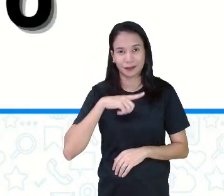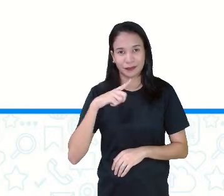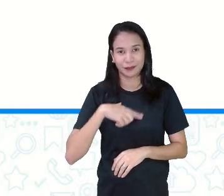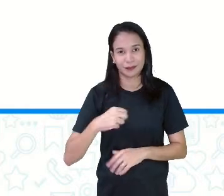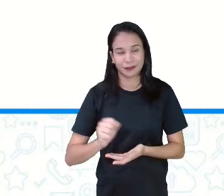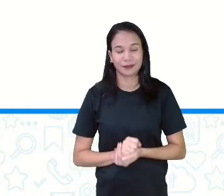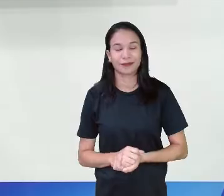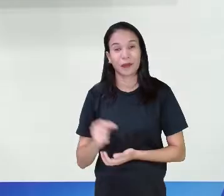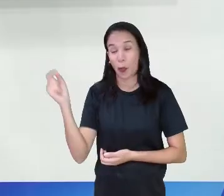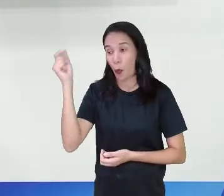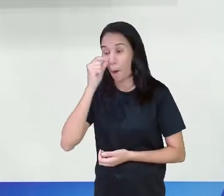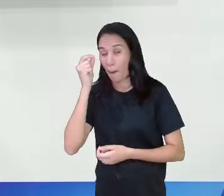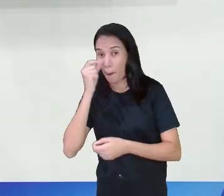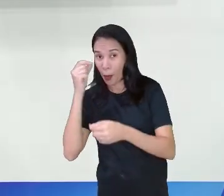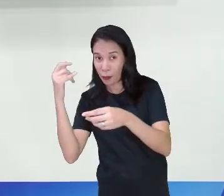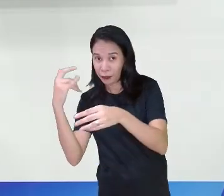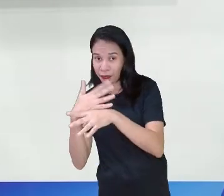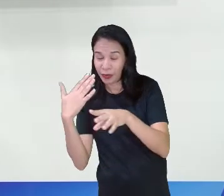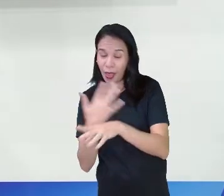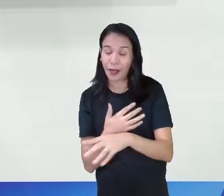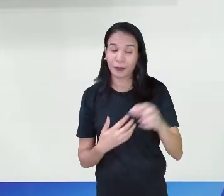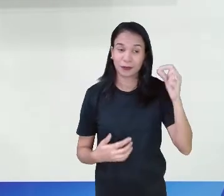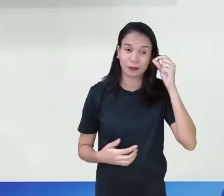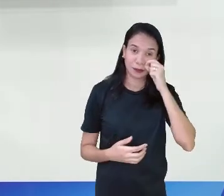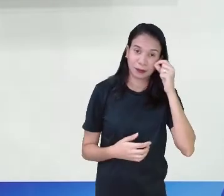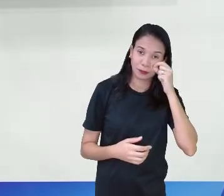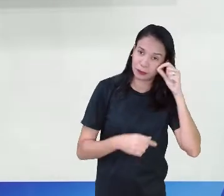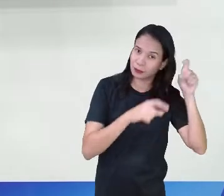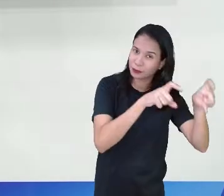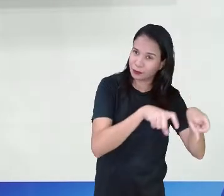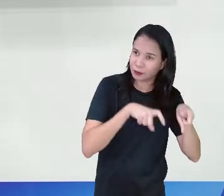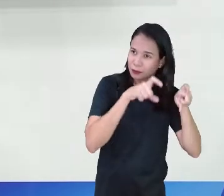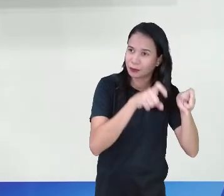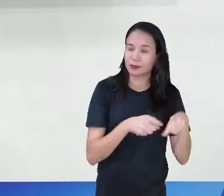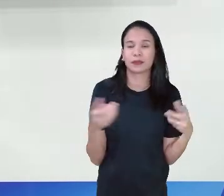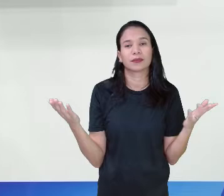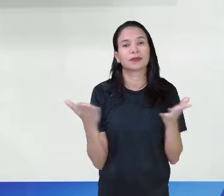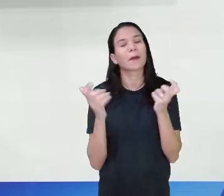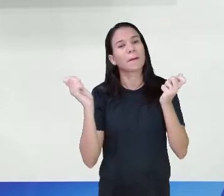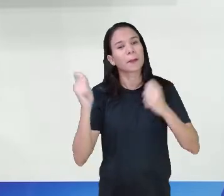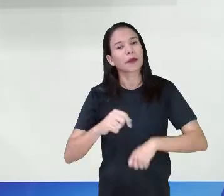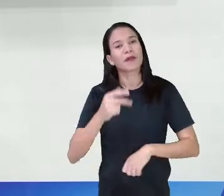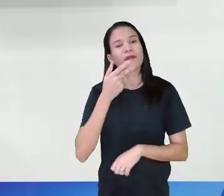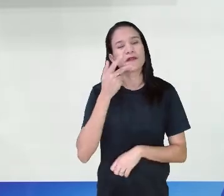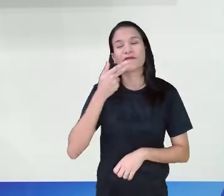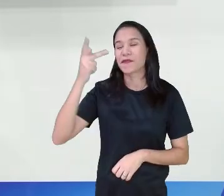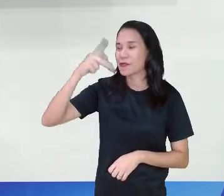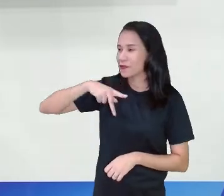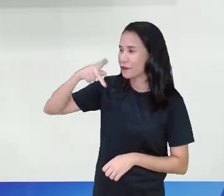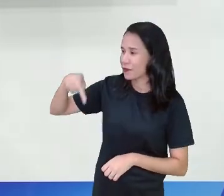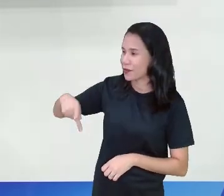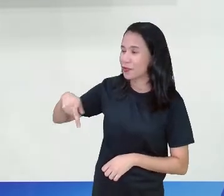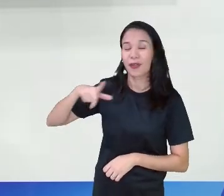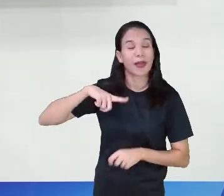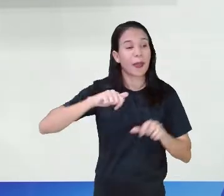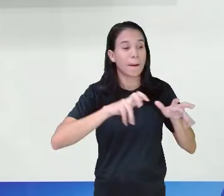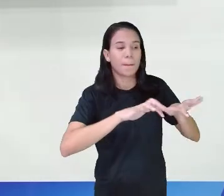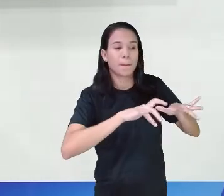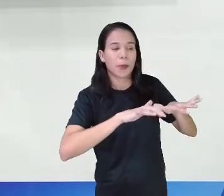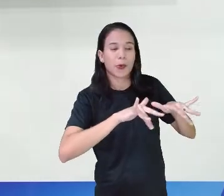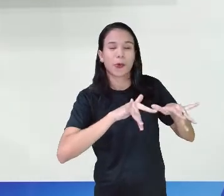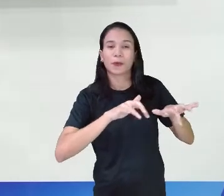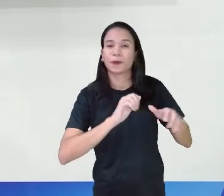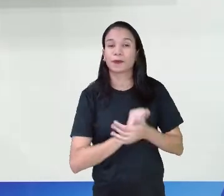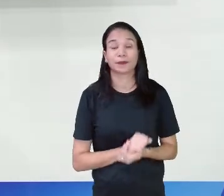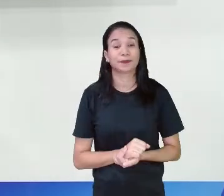campo e o rato da cidade. Primeira coisa que eu quero saber, vocês podem falar aí, a professora Márcia, ela está aguardando.